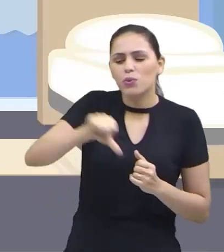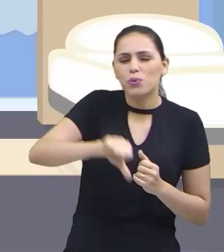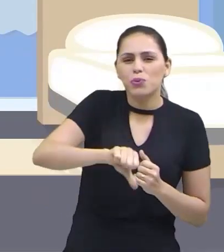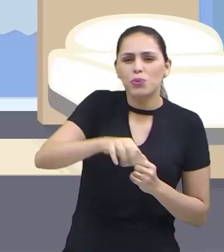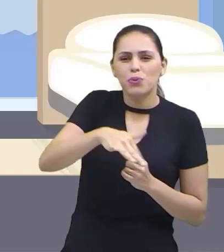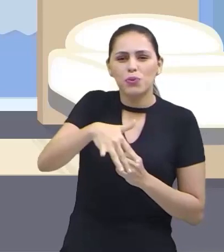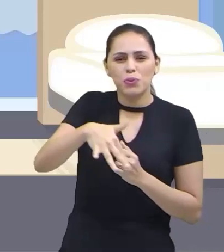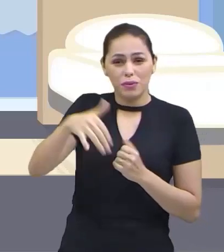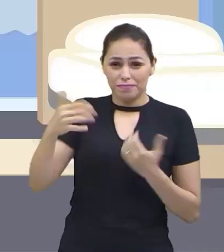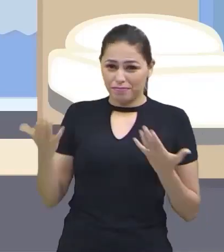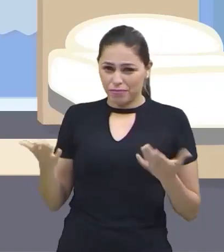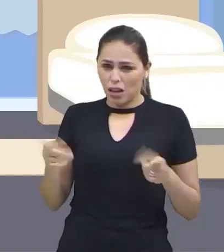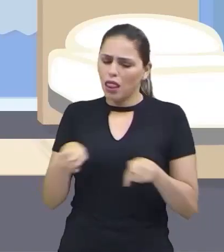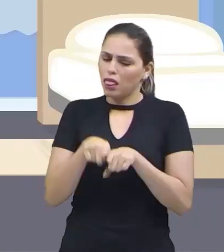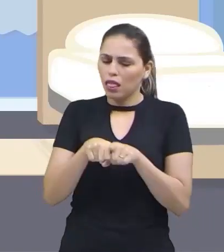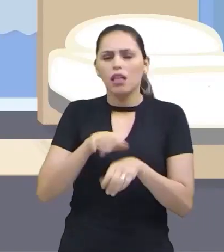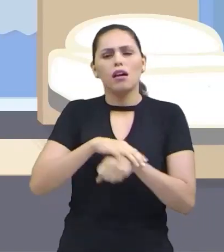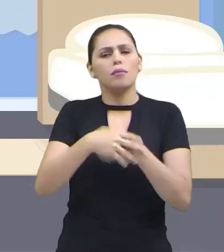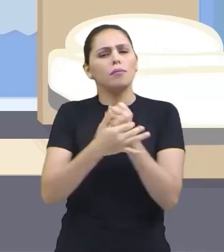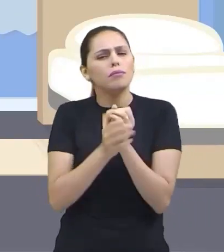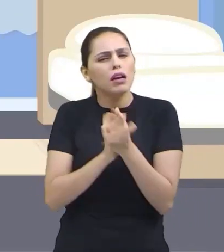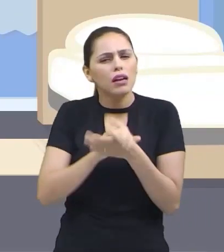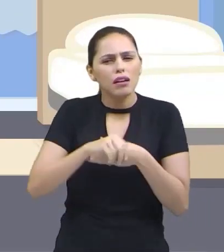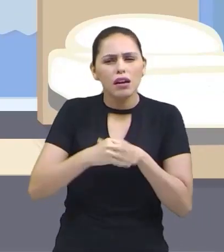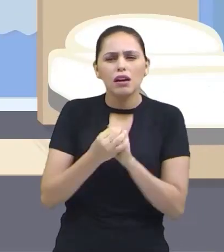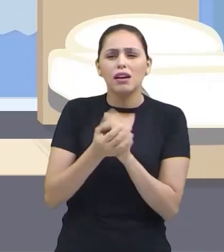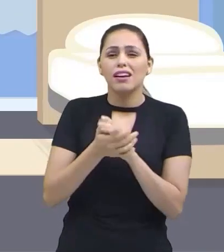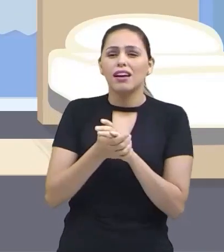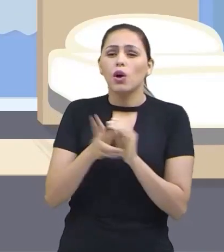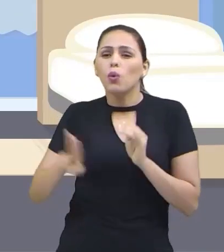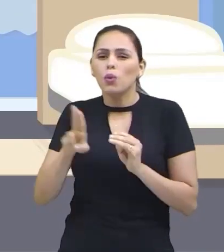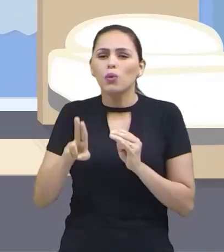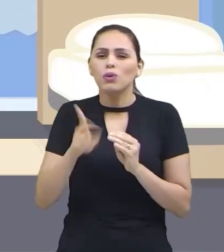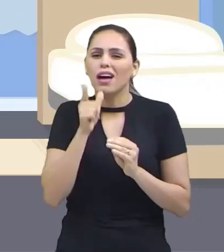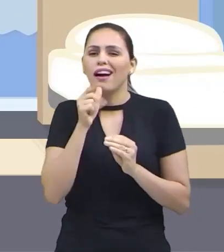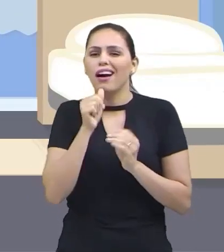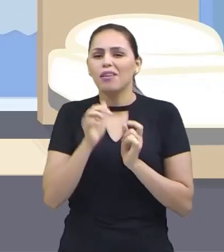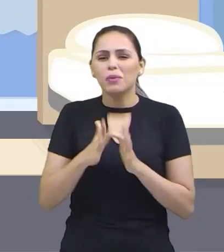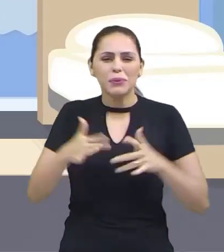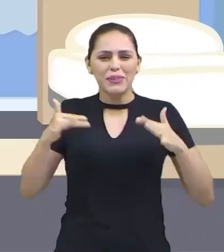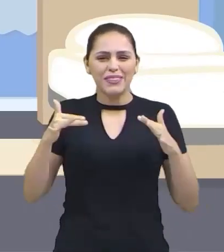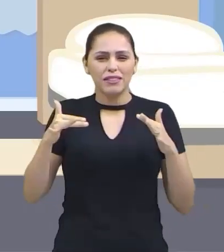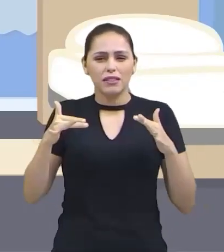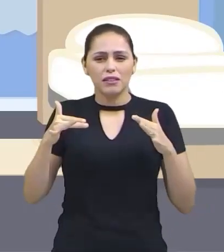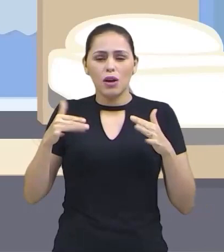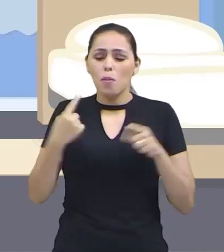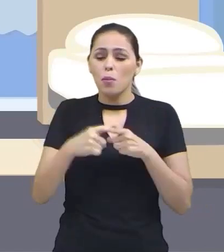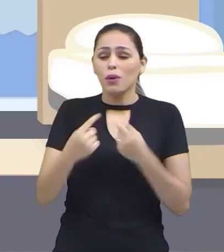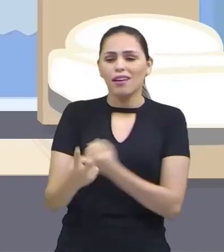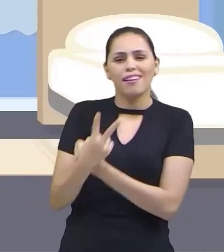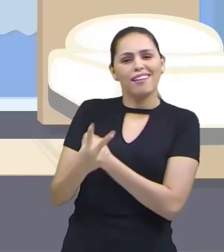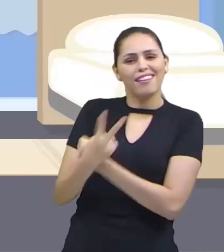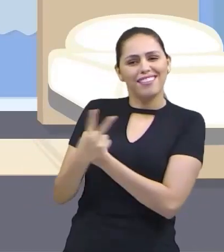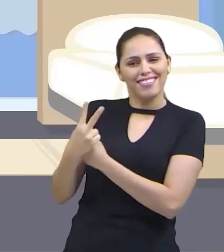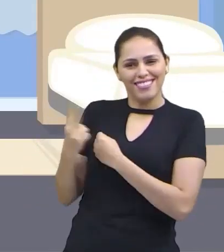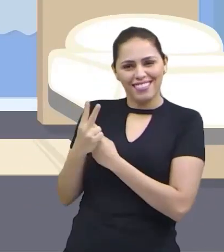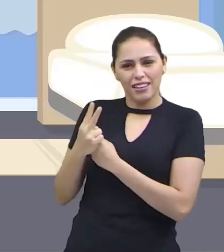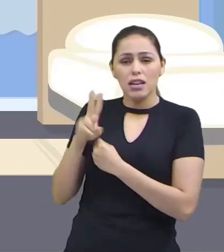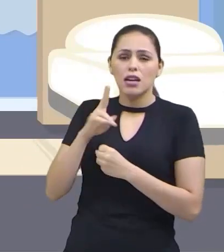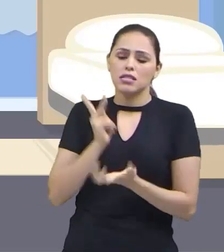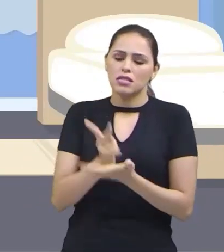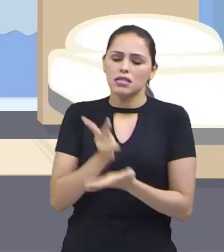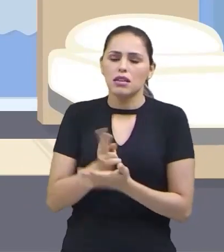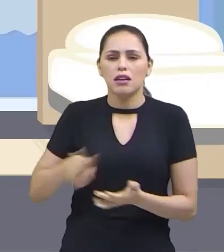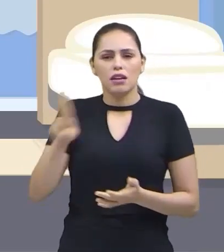sabe, lavar as nossas mãos sempre com a água mágica. A água é maravilhosa para nos proteger. Então, sempre usar água para